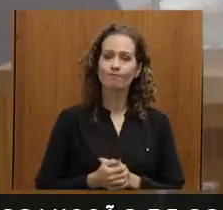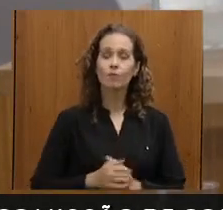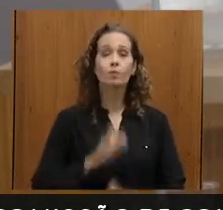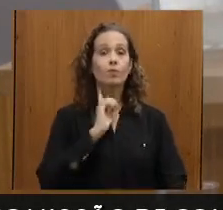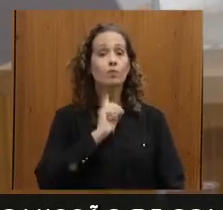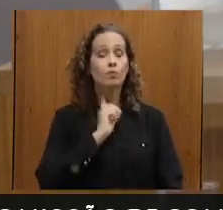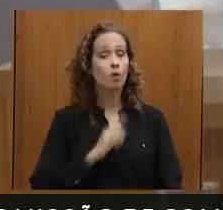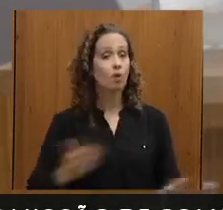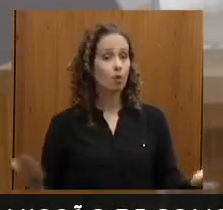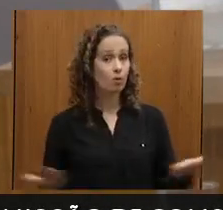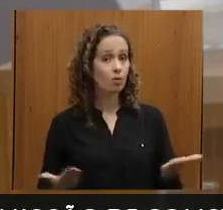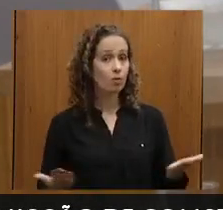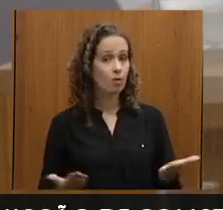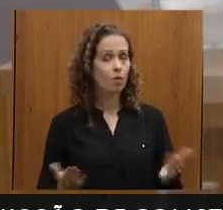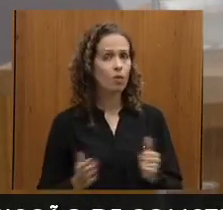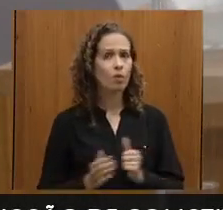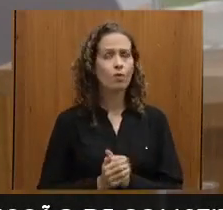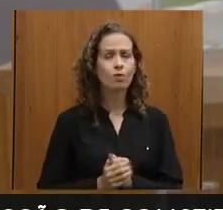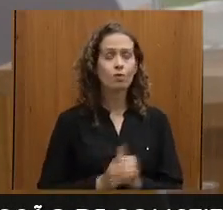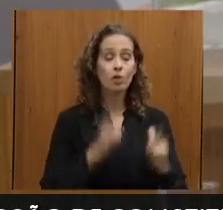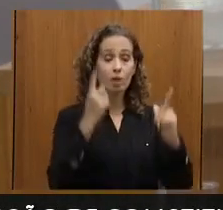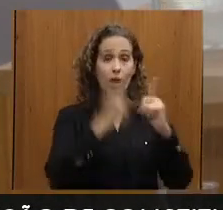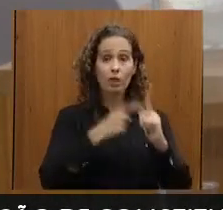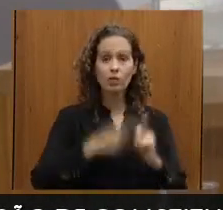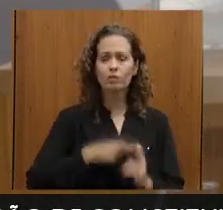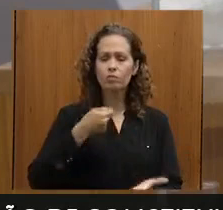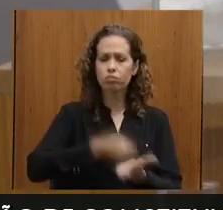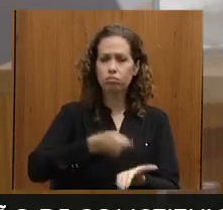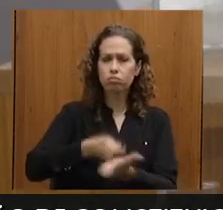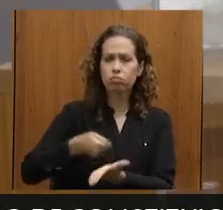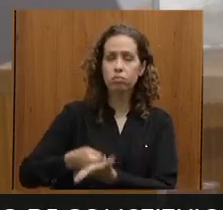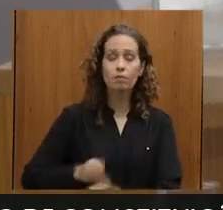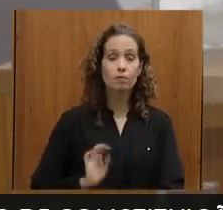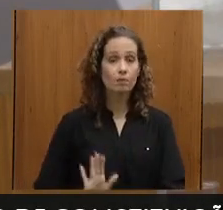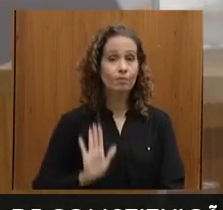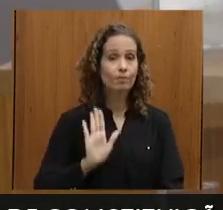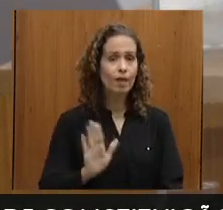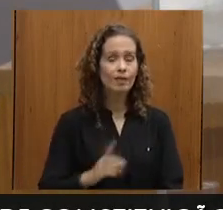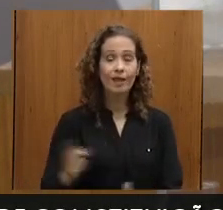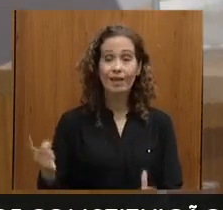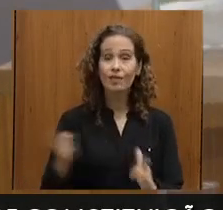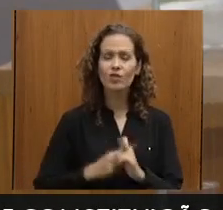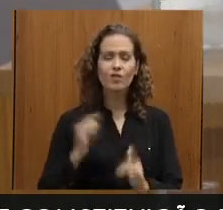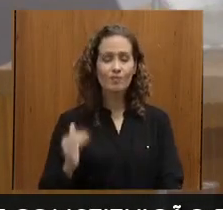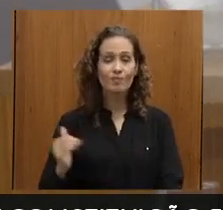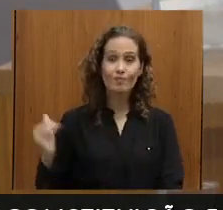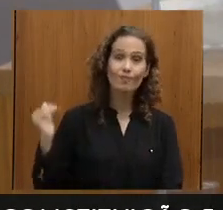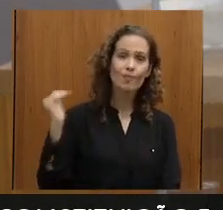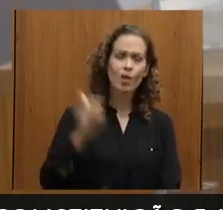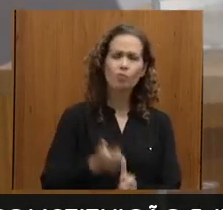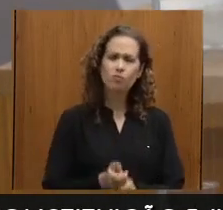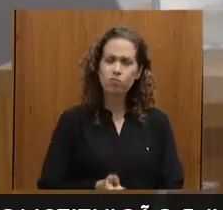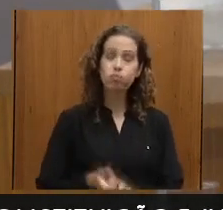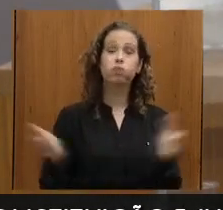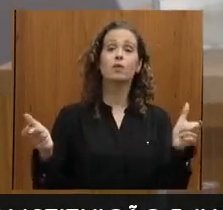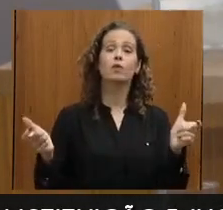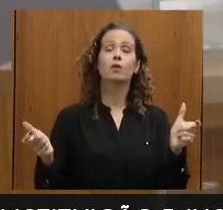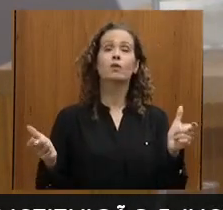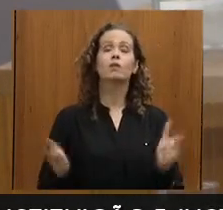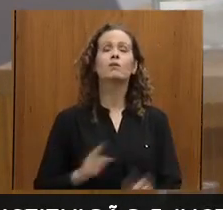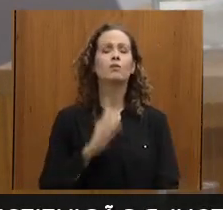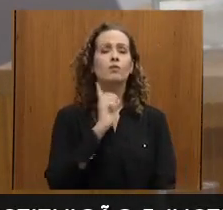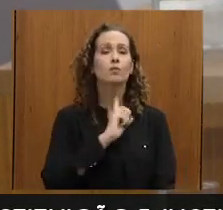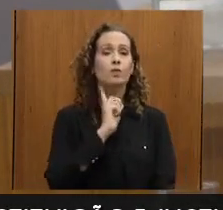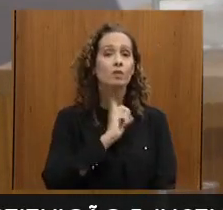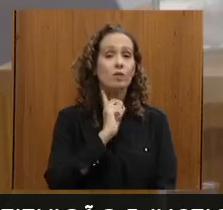hoje, ela está quitando as suas dívidas, porém, a maior dívida do Estado de Minas Gerais, o maior credor do Estado de Minas